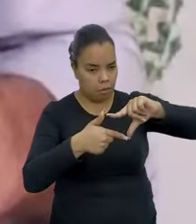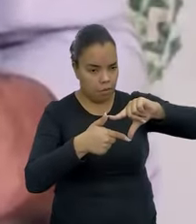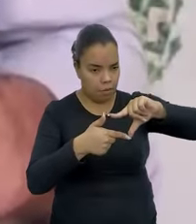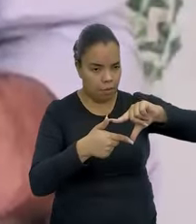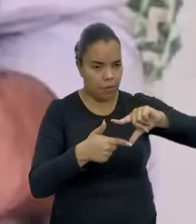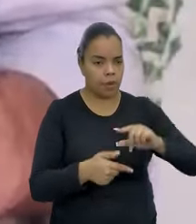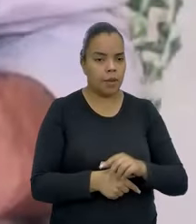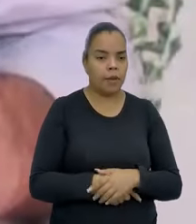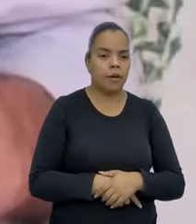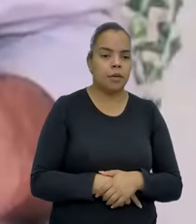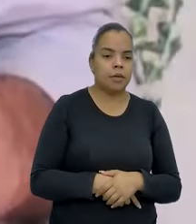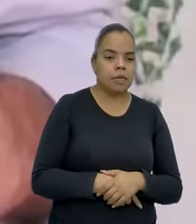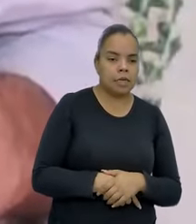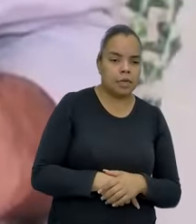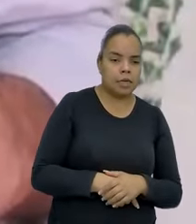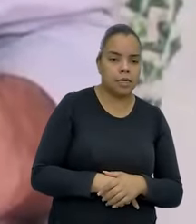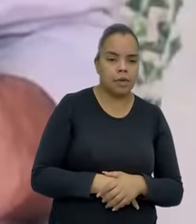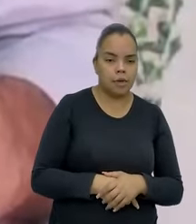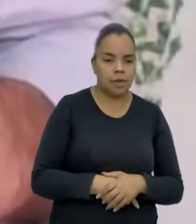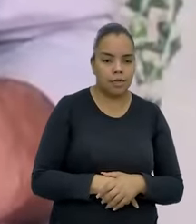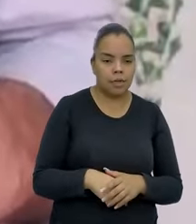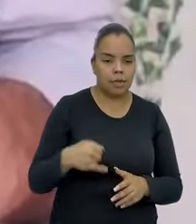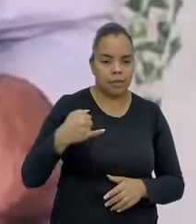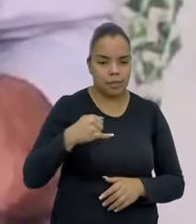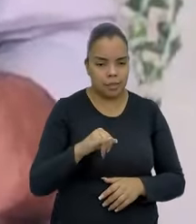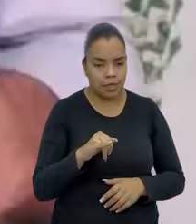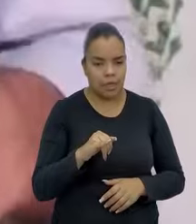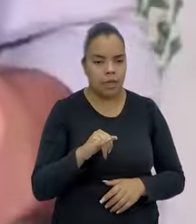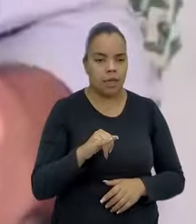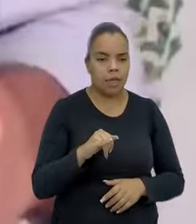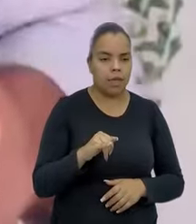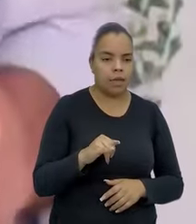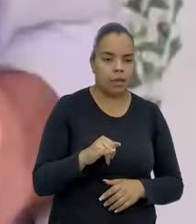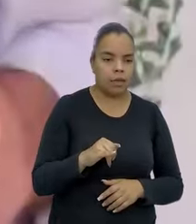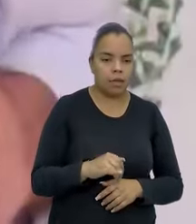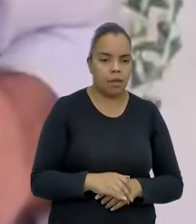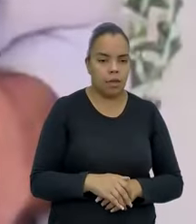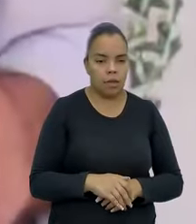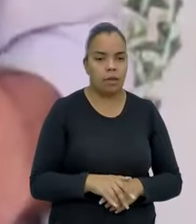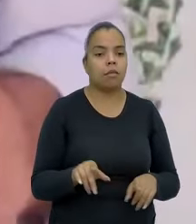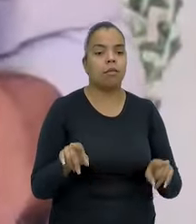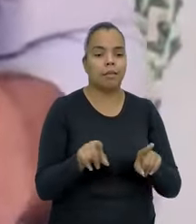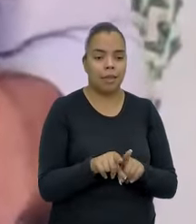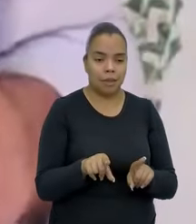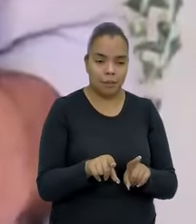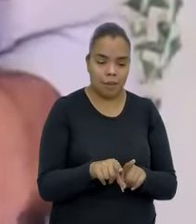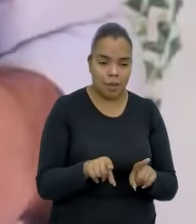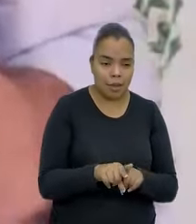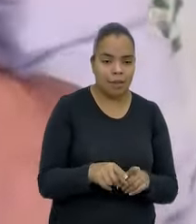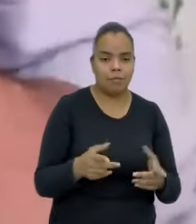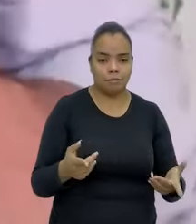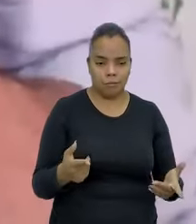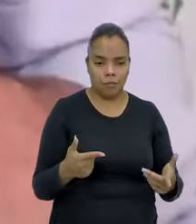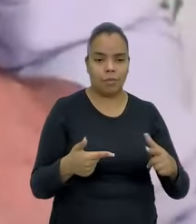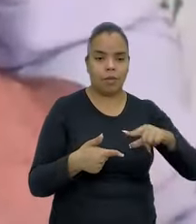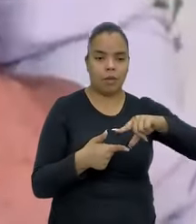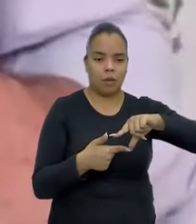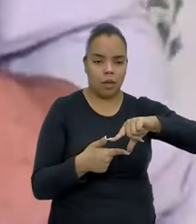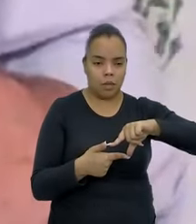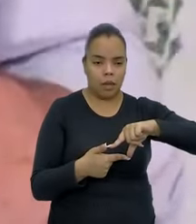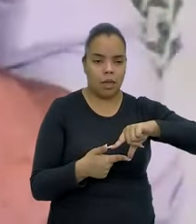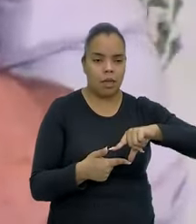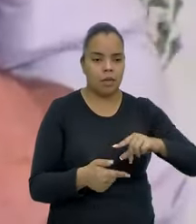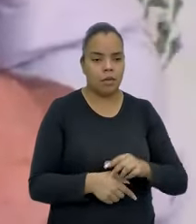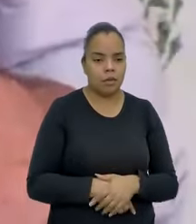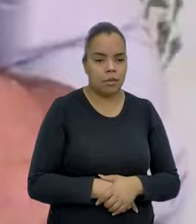três e se a gente reduzir a base Eu também forma um quadrado Então vamos levar para baixo a